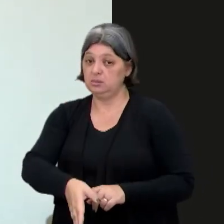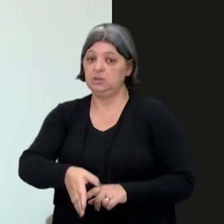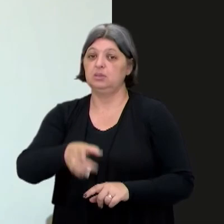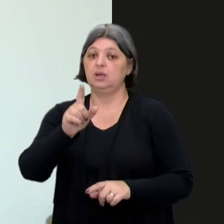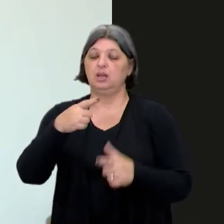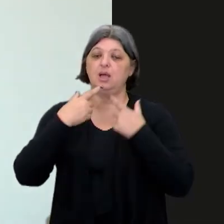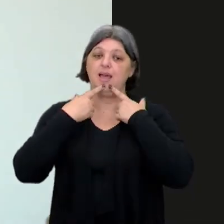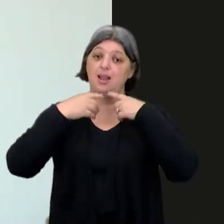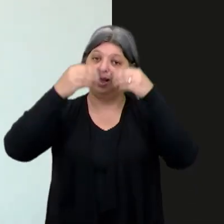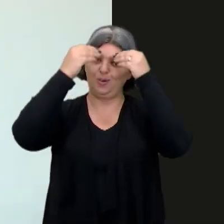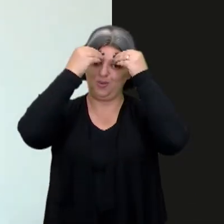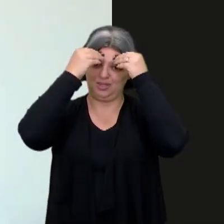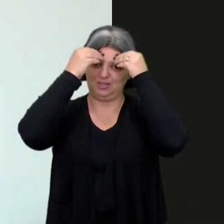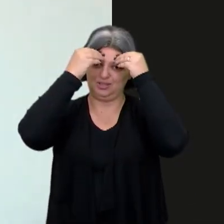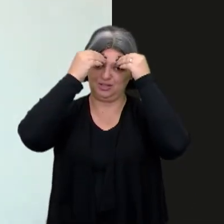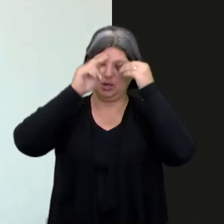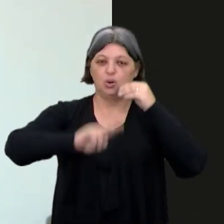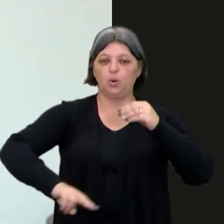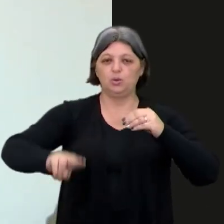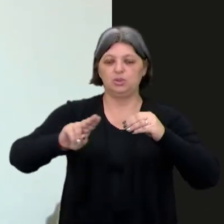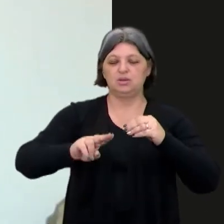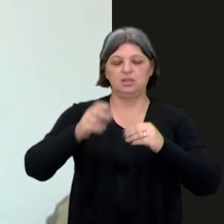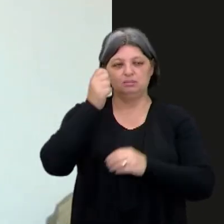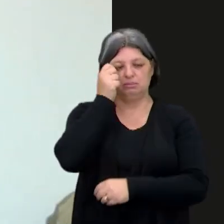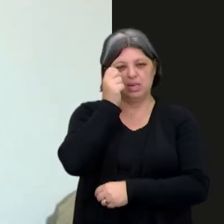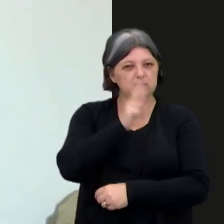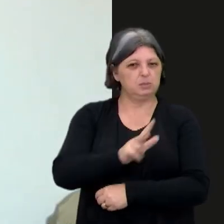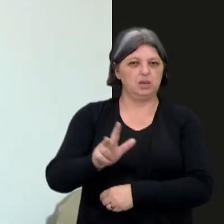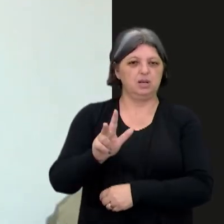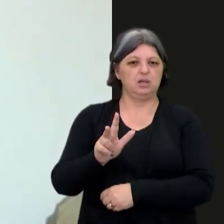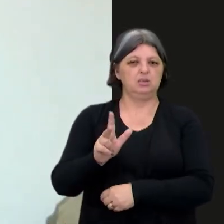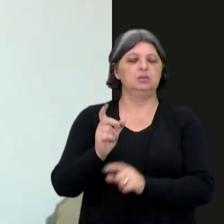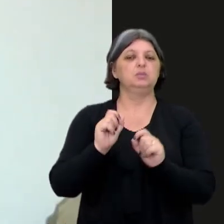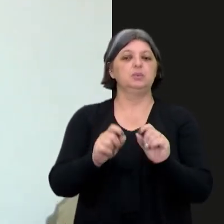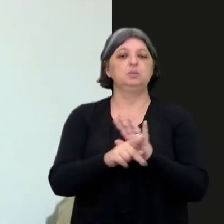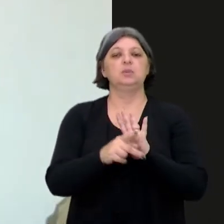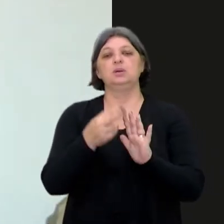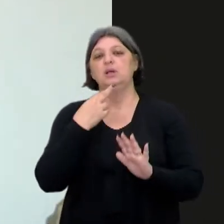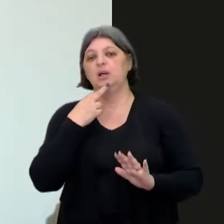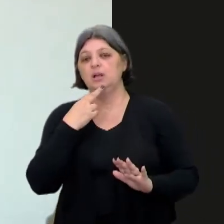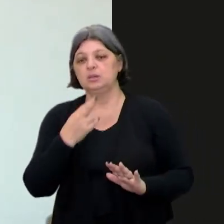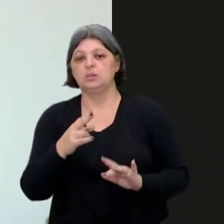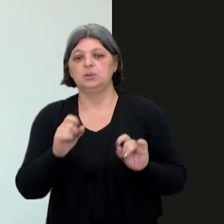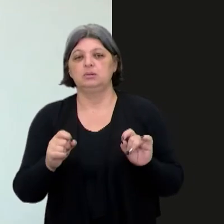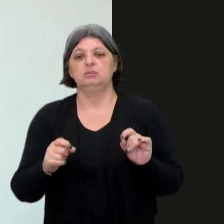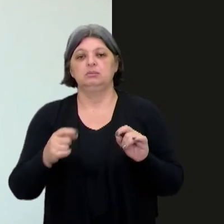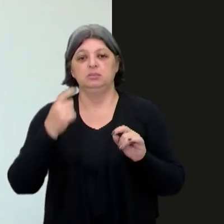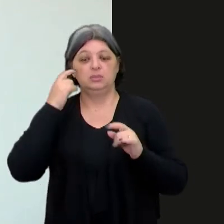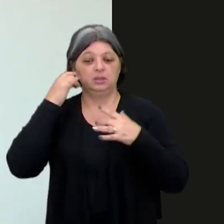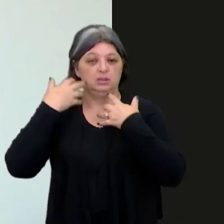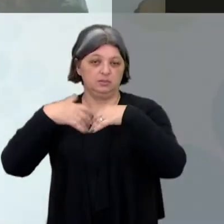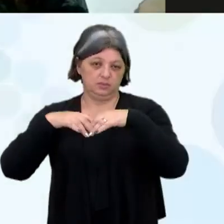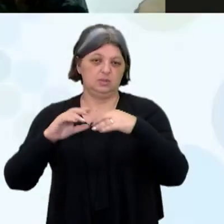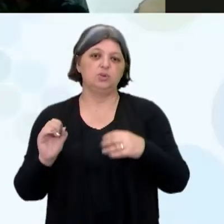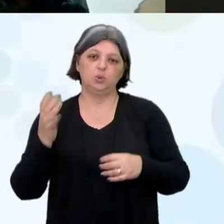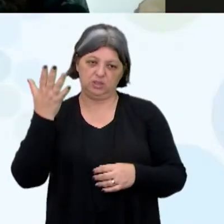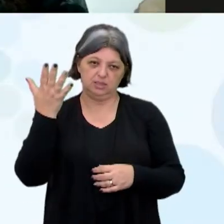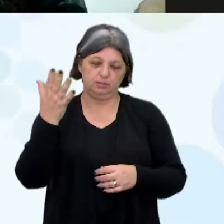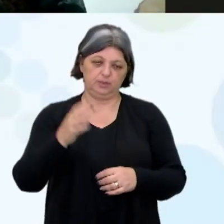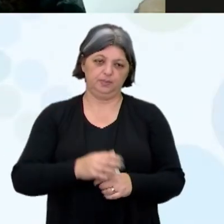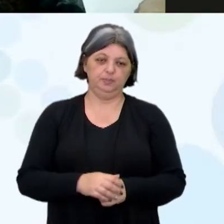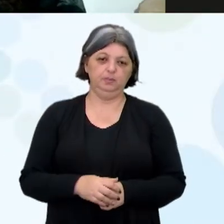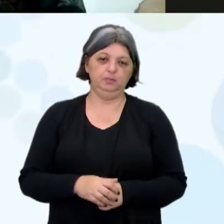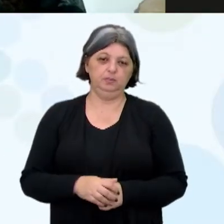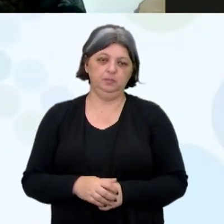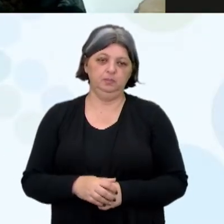linguagem através de uma sacada que tire um resultado, uma reflexão diante de uma situação. E aí, como você falou, né?